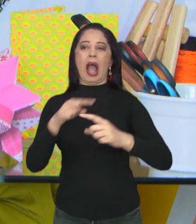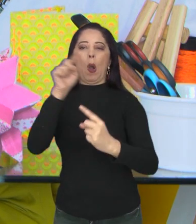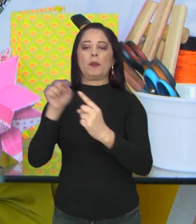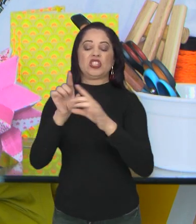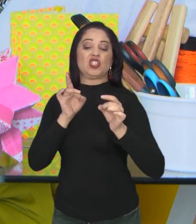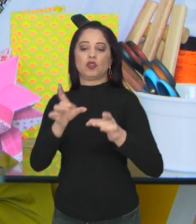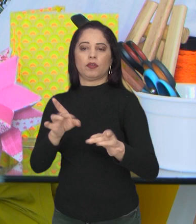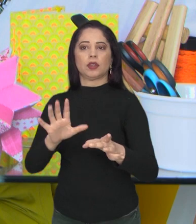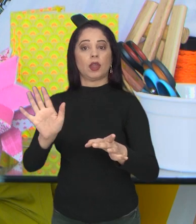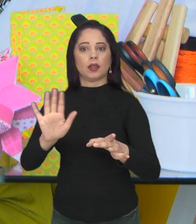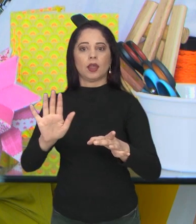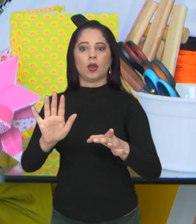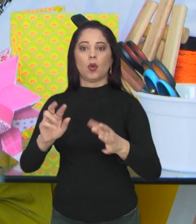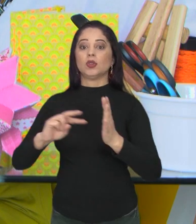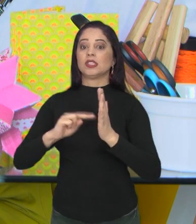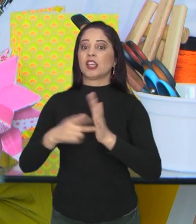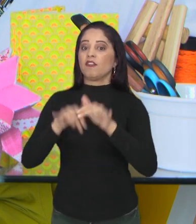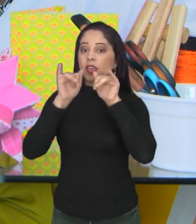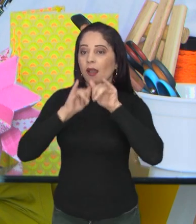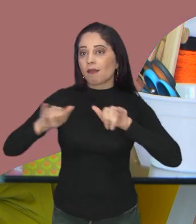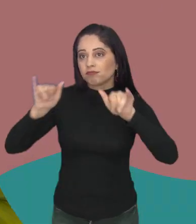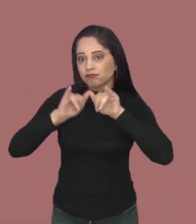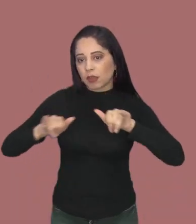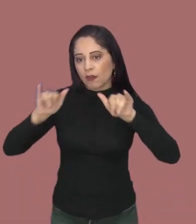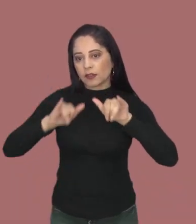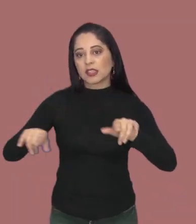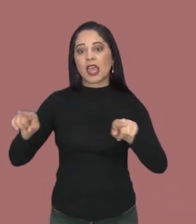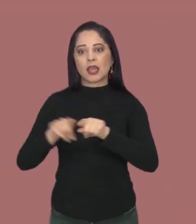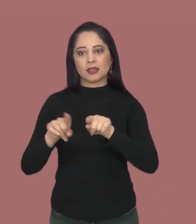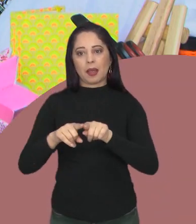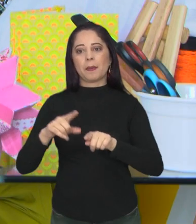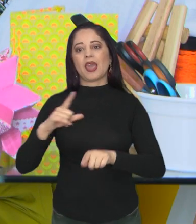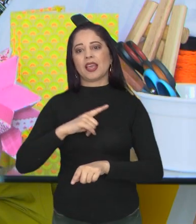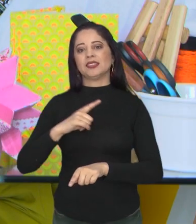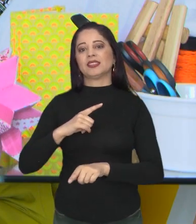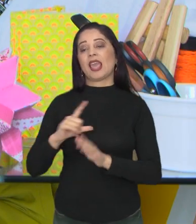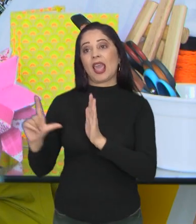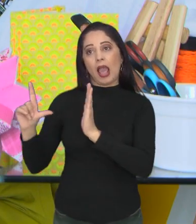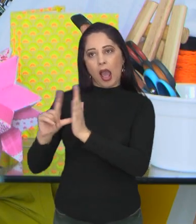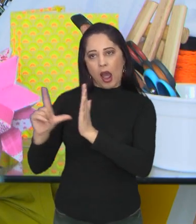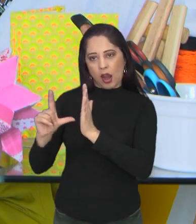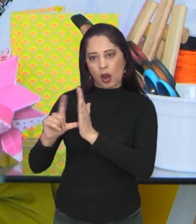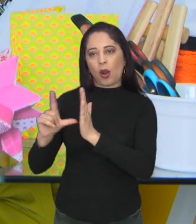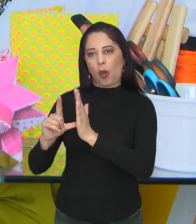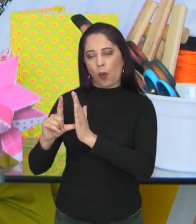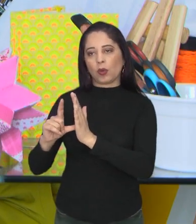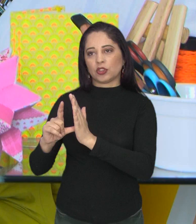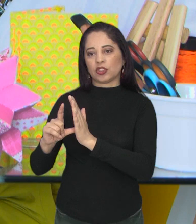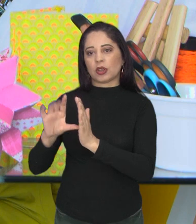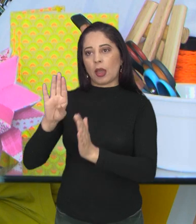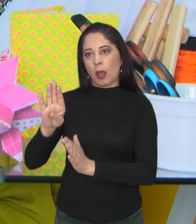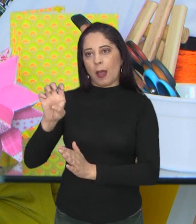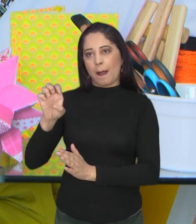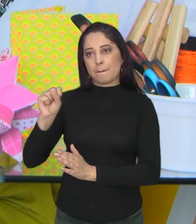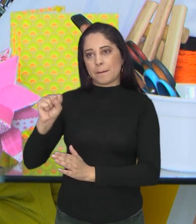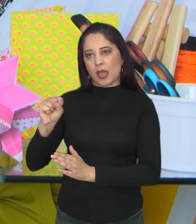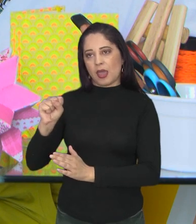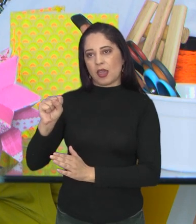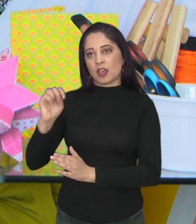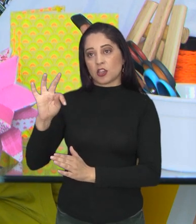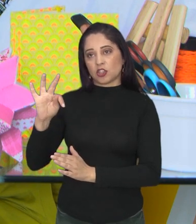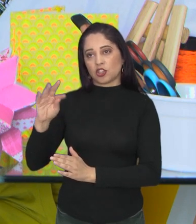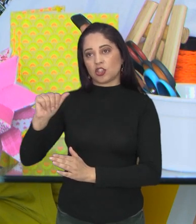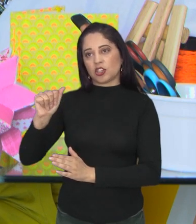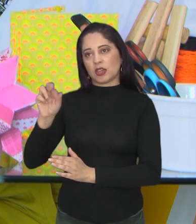mas eu eu digo que é um ponto de divulgação e eu tenho a loja best Arts também que é especializada